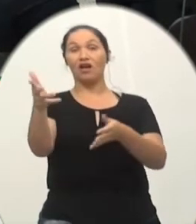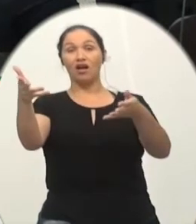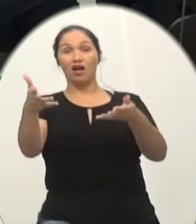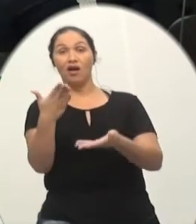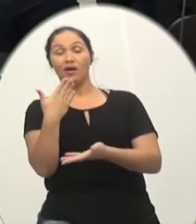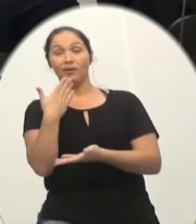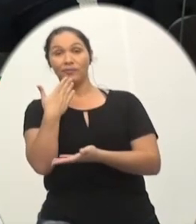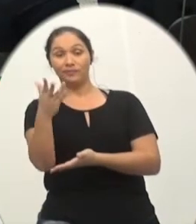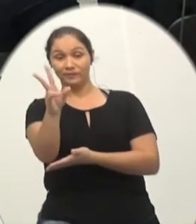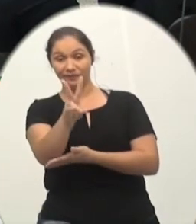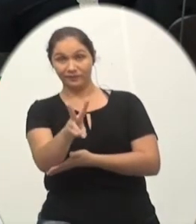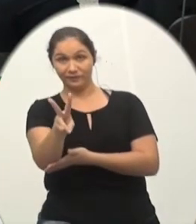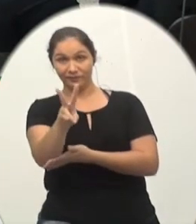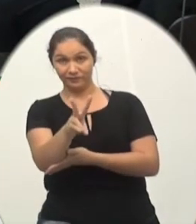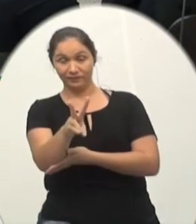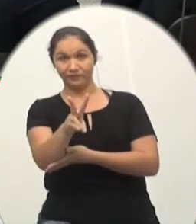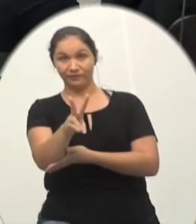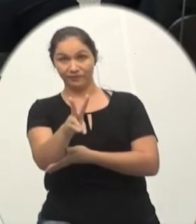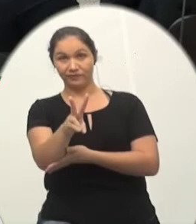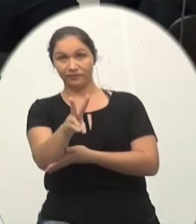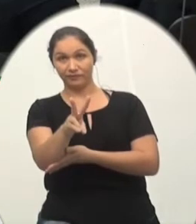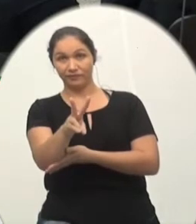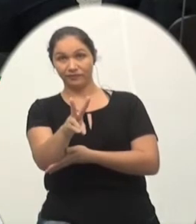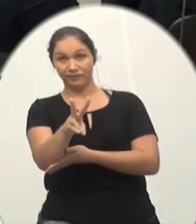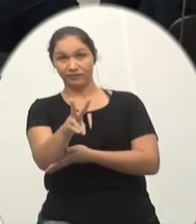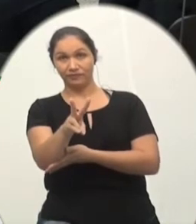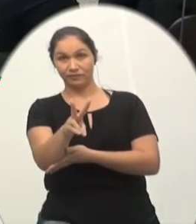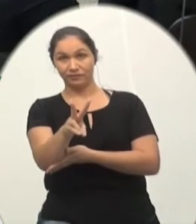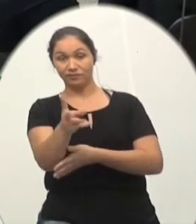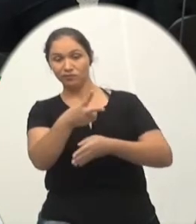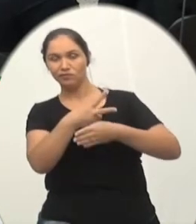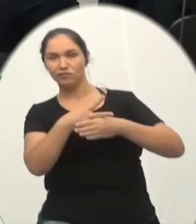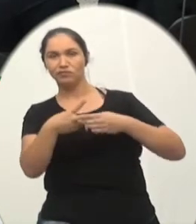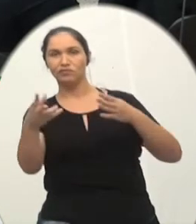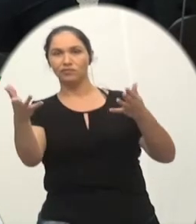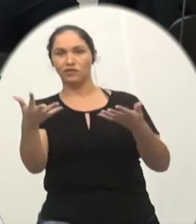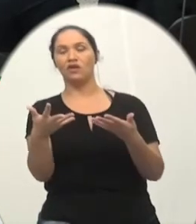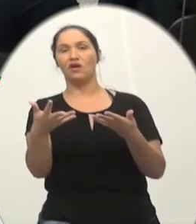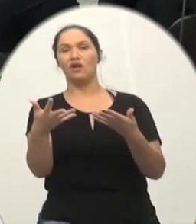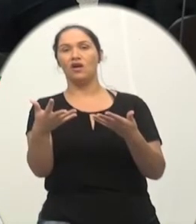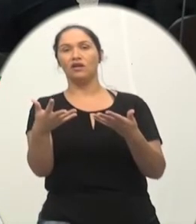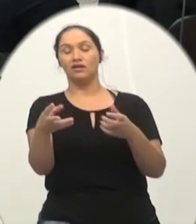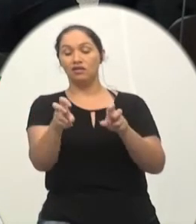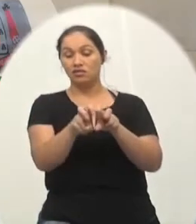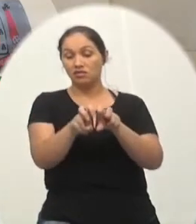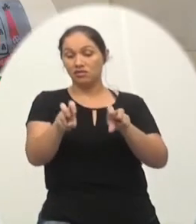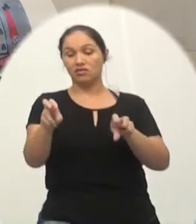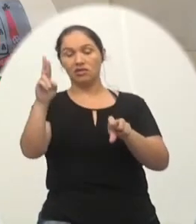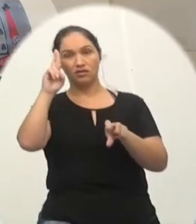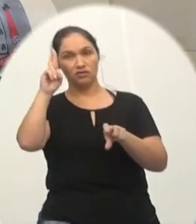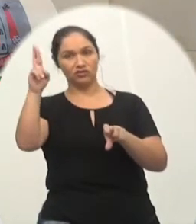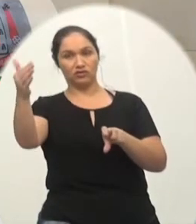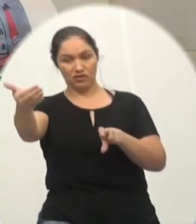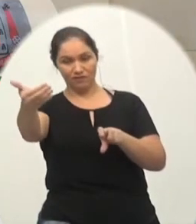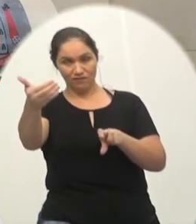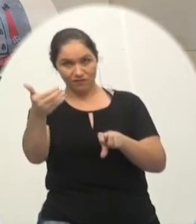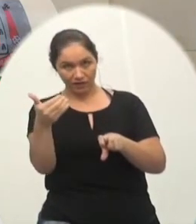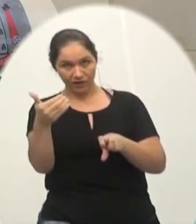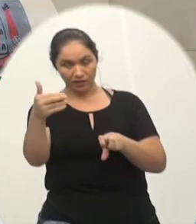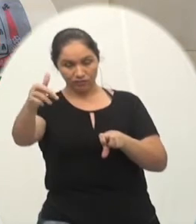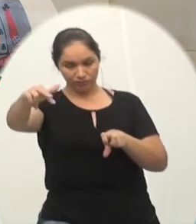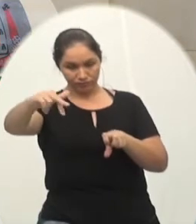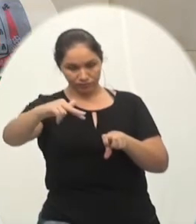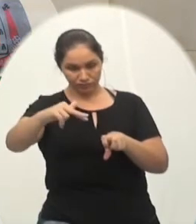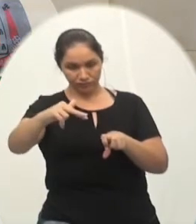os vereadores eleitos para que dirijam até a mesa diretora a fim de assinarem os termos de